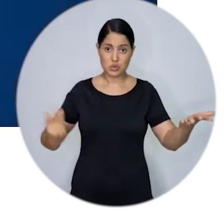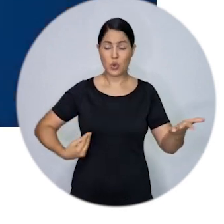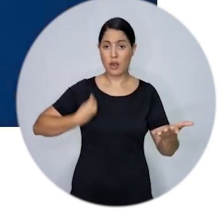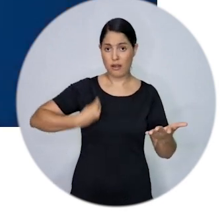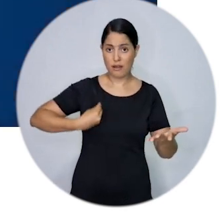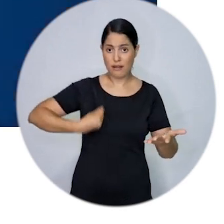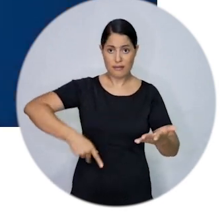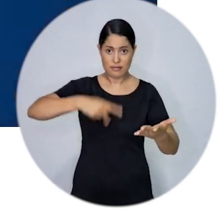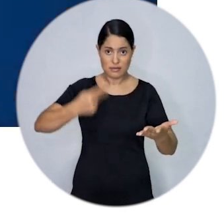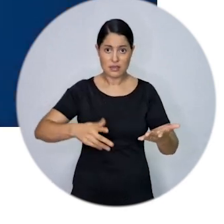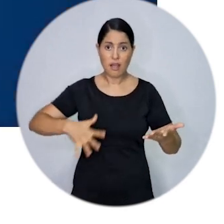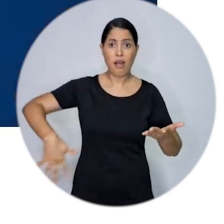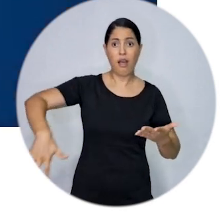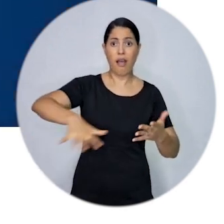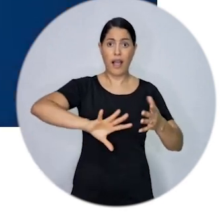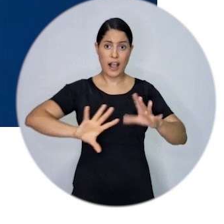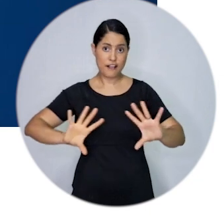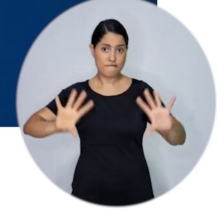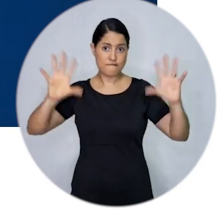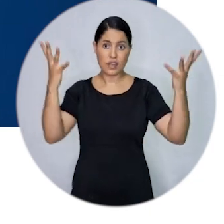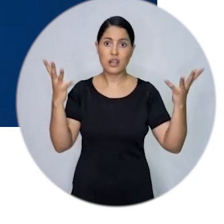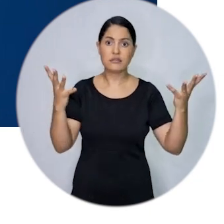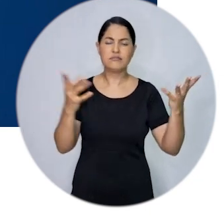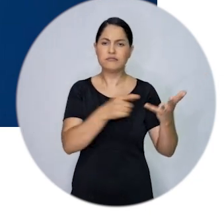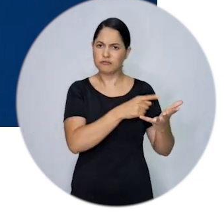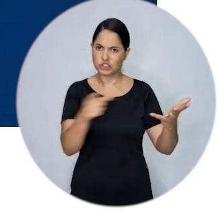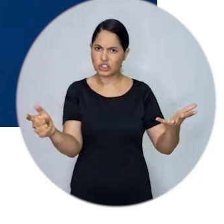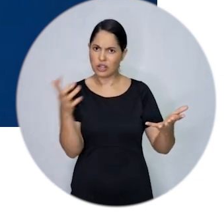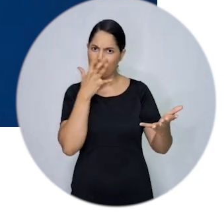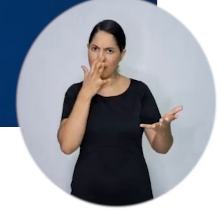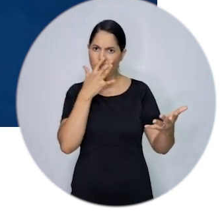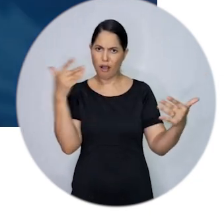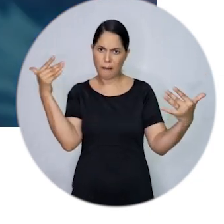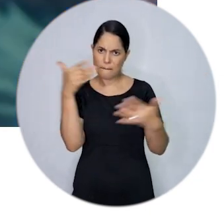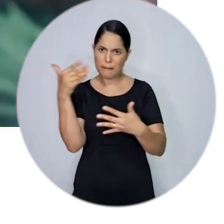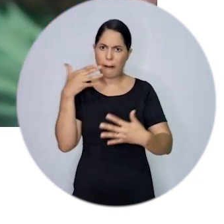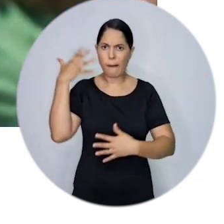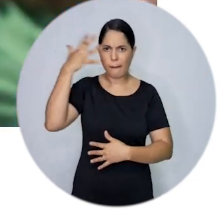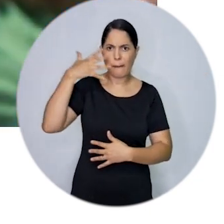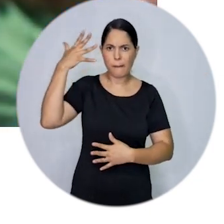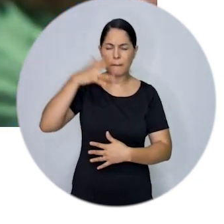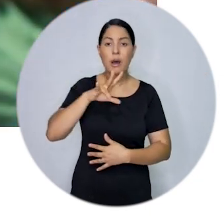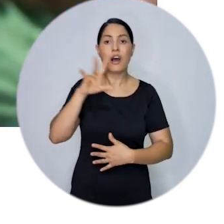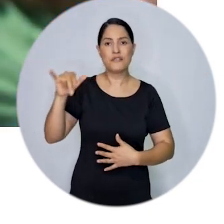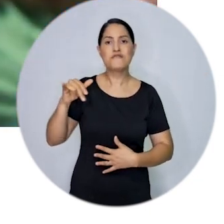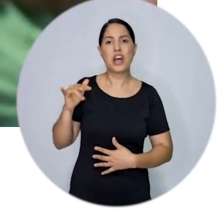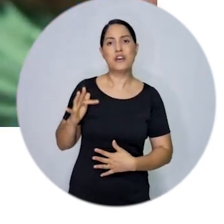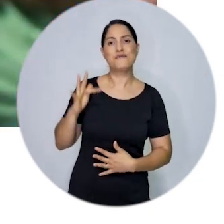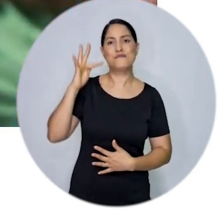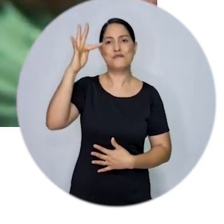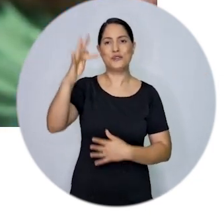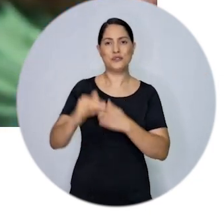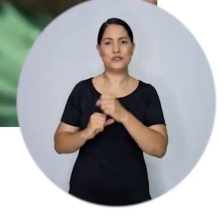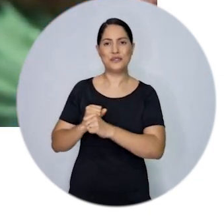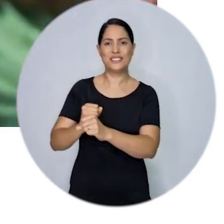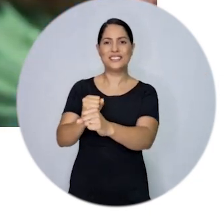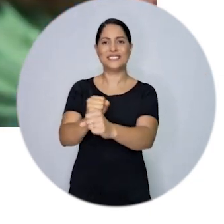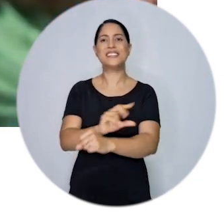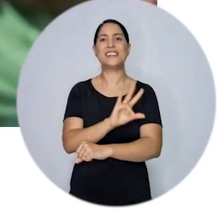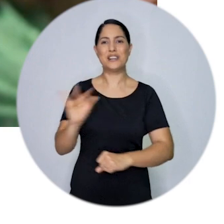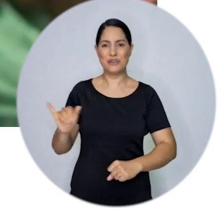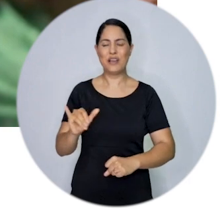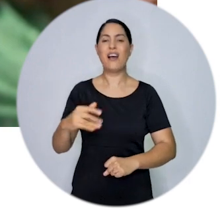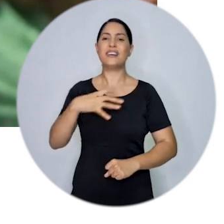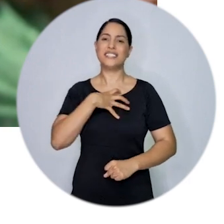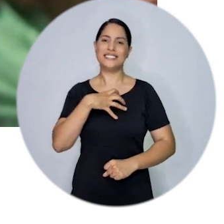para todos os que participaram desse imenso evento é isso. Tudo que você ouviu falar nos palcos vai ser a realidade da OAB